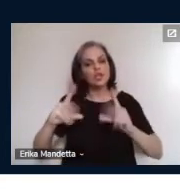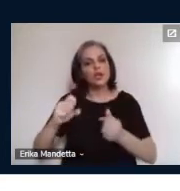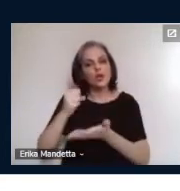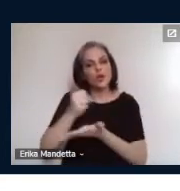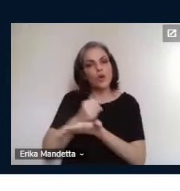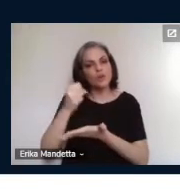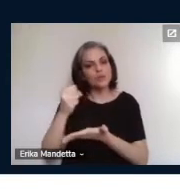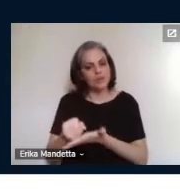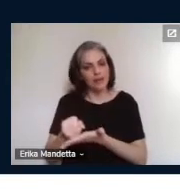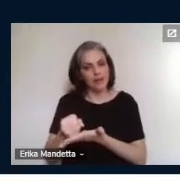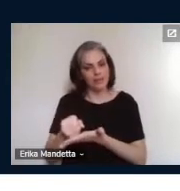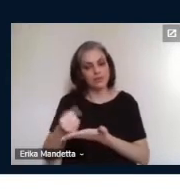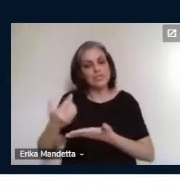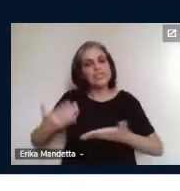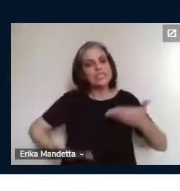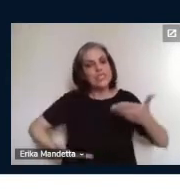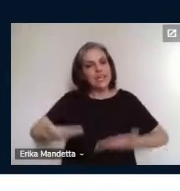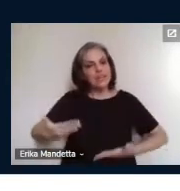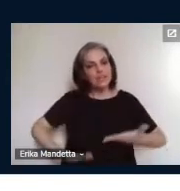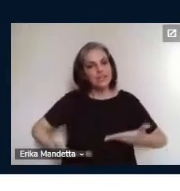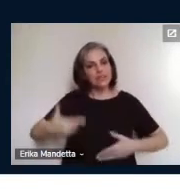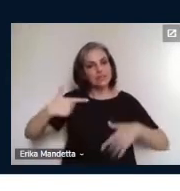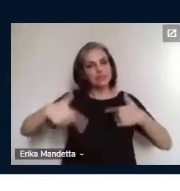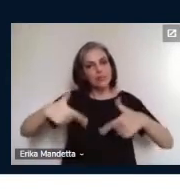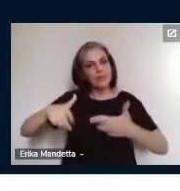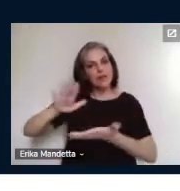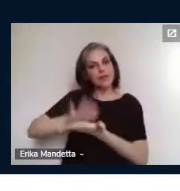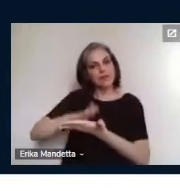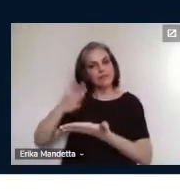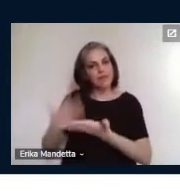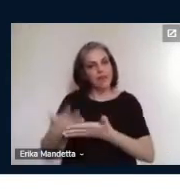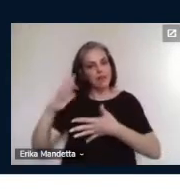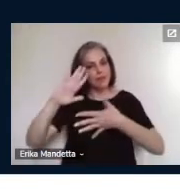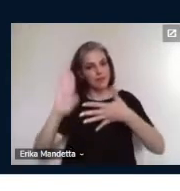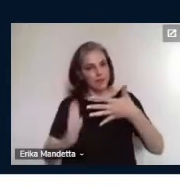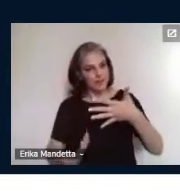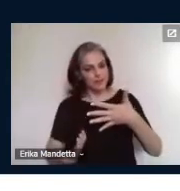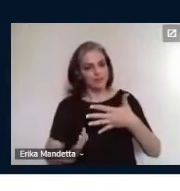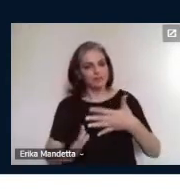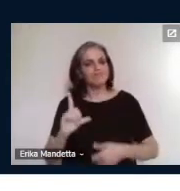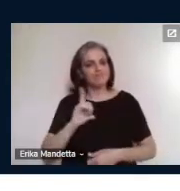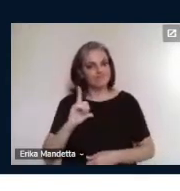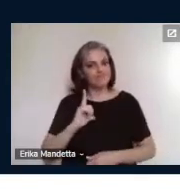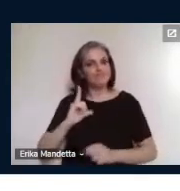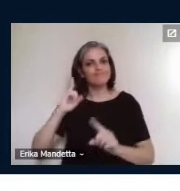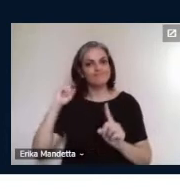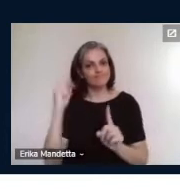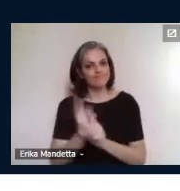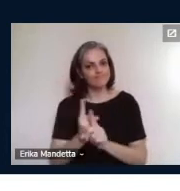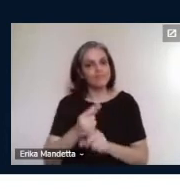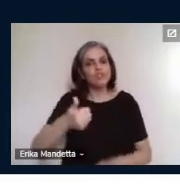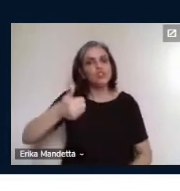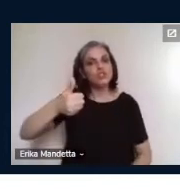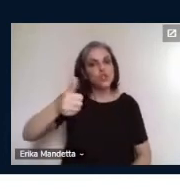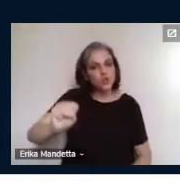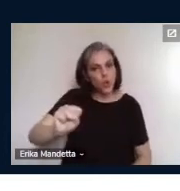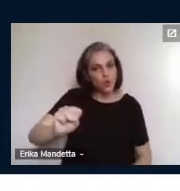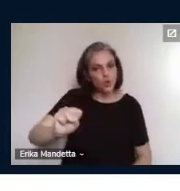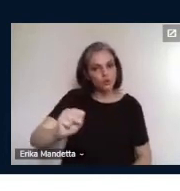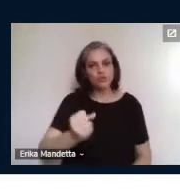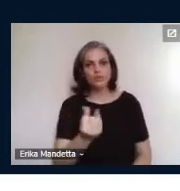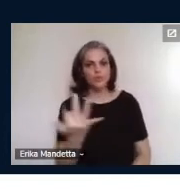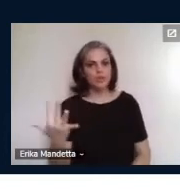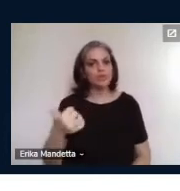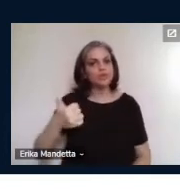interpretação de serviços de interpretação de Libras. Foram encontrados aí 18 contratos que